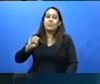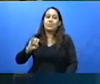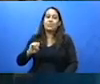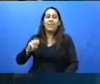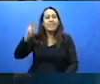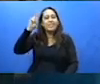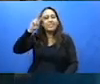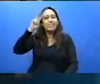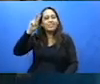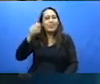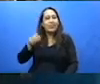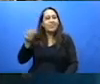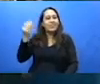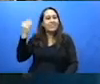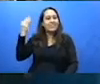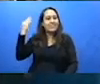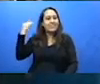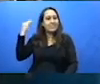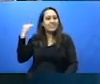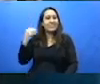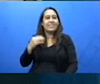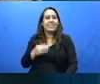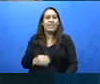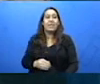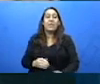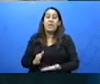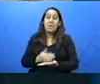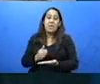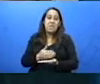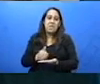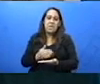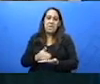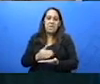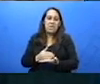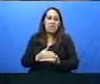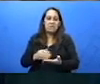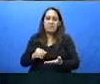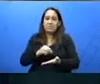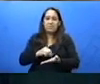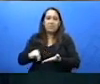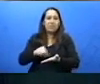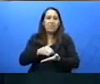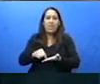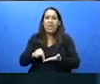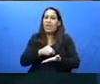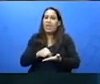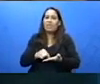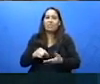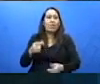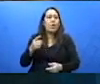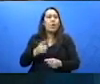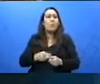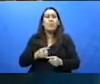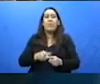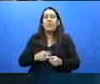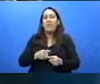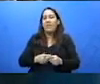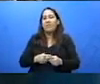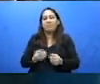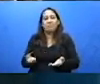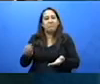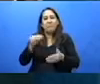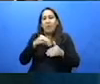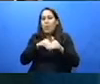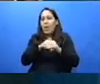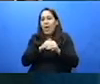histórias. Mas isso já seria um livro. E livros não cabem aqui. Por quê? Por que ela falou que livros